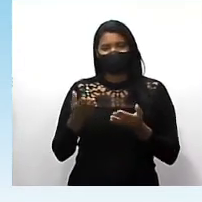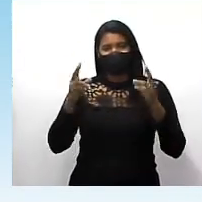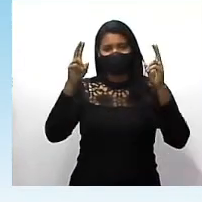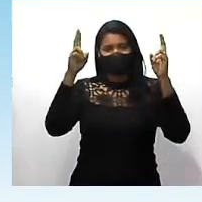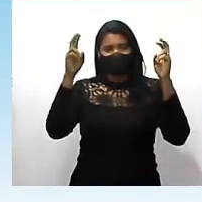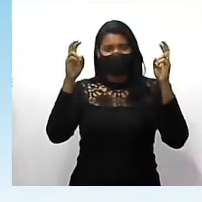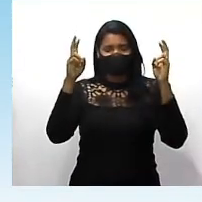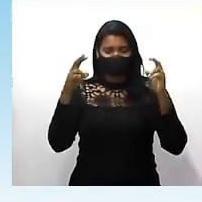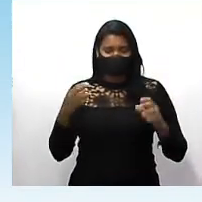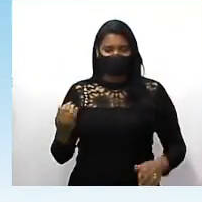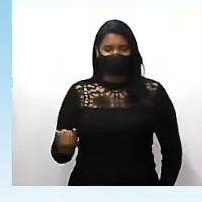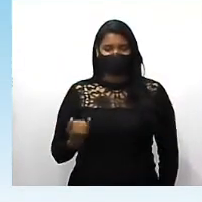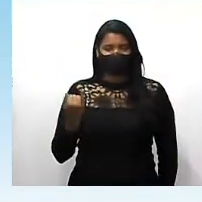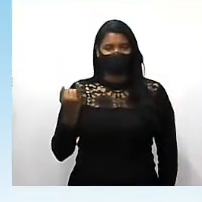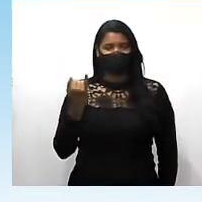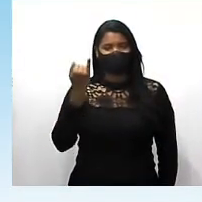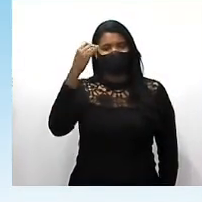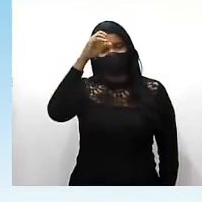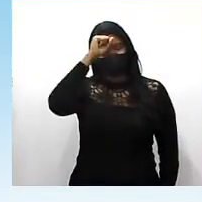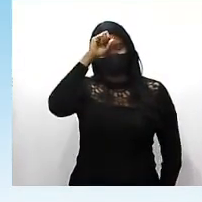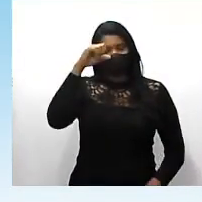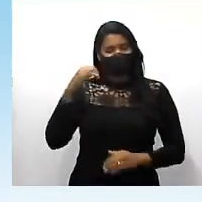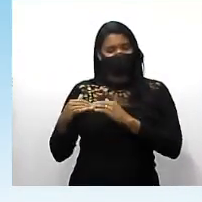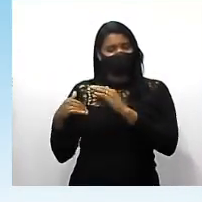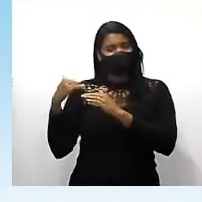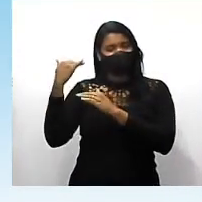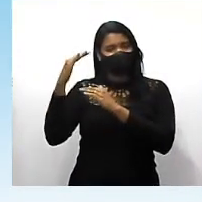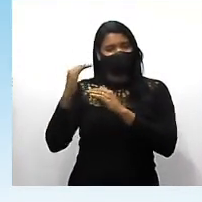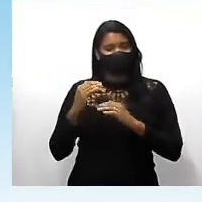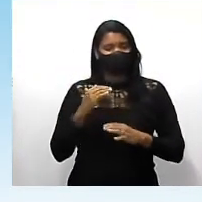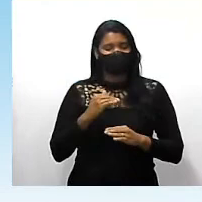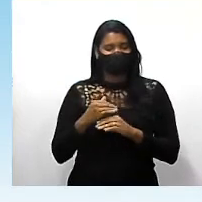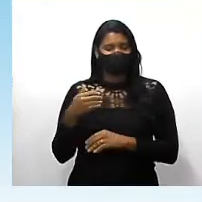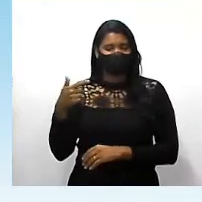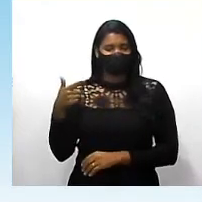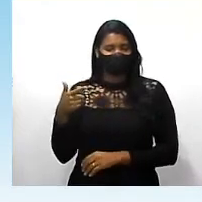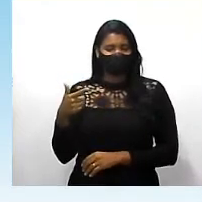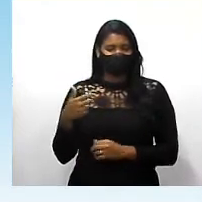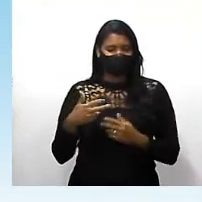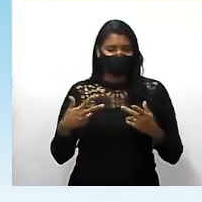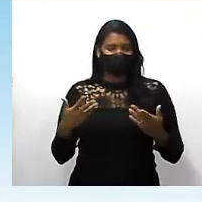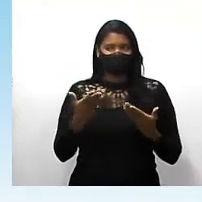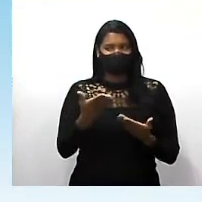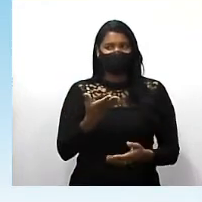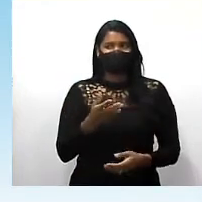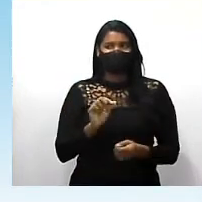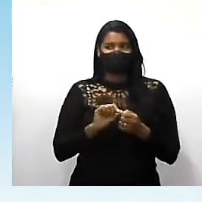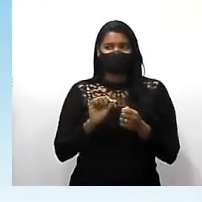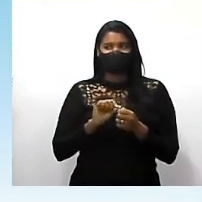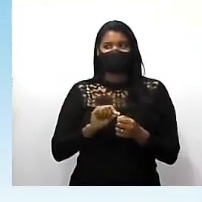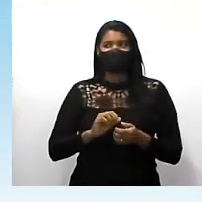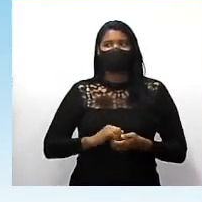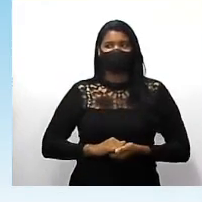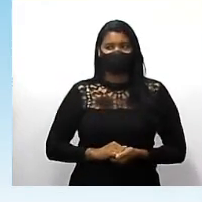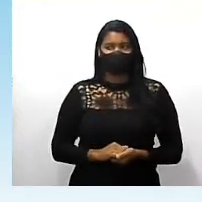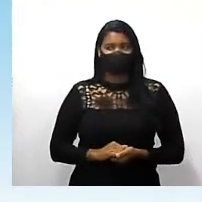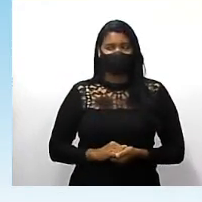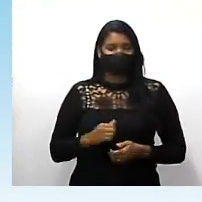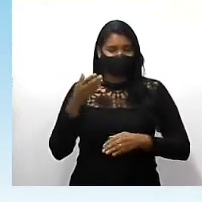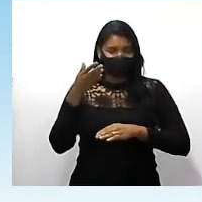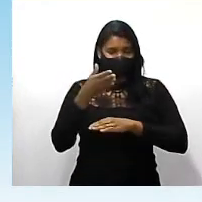que são fundamentais para o seu aprendizado. Segunda coisa que eu quero que você faça, se liga aí, galera, vá lá também